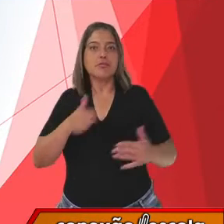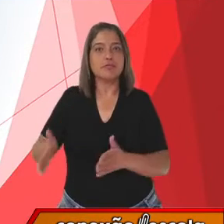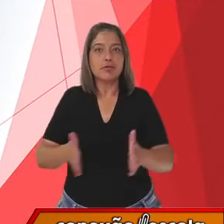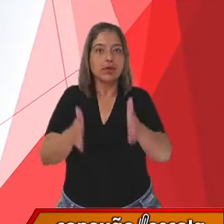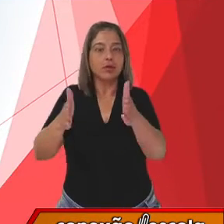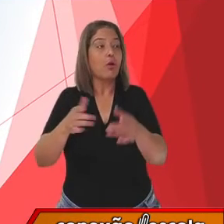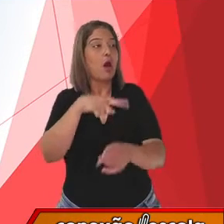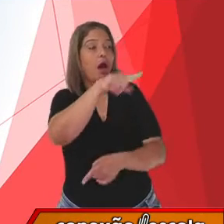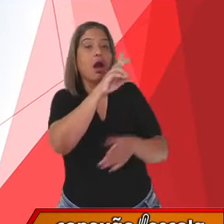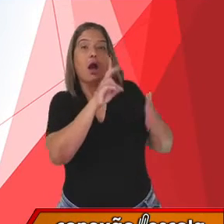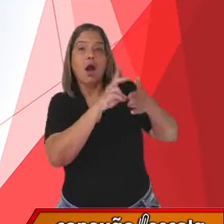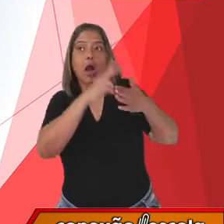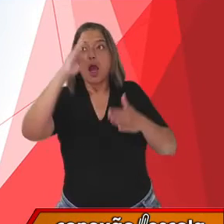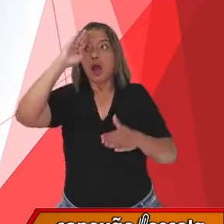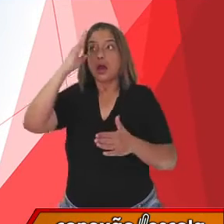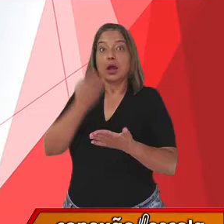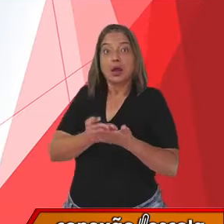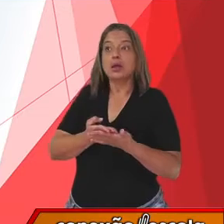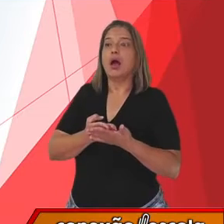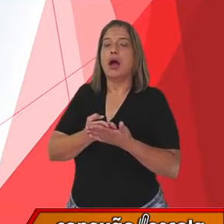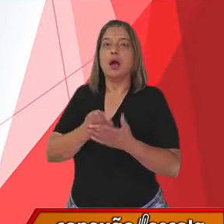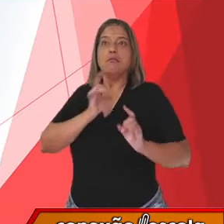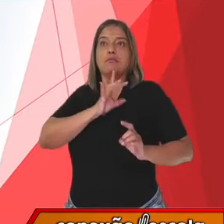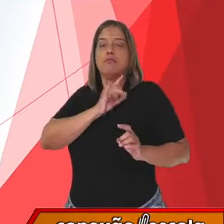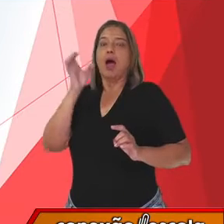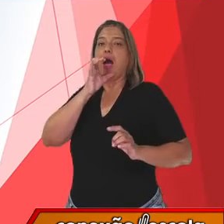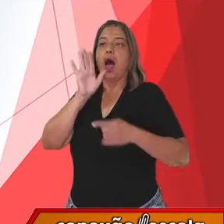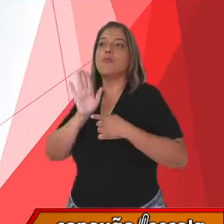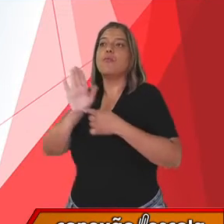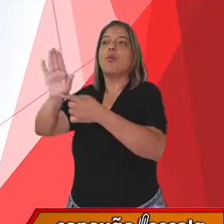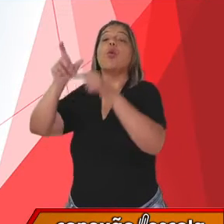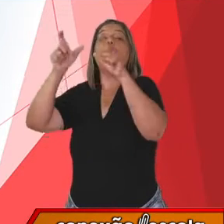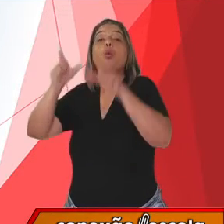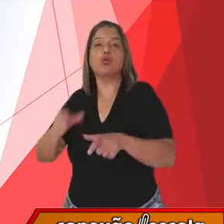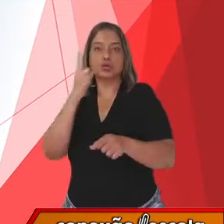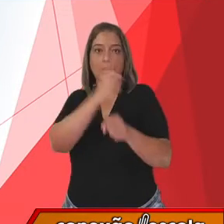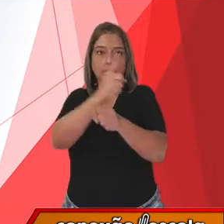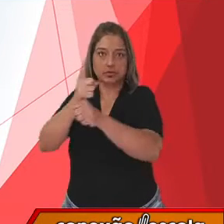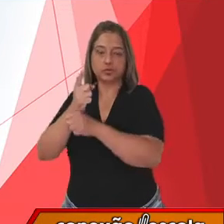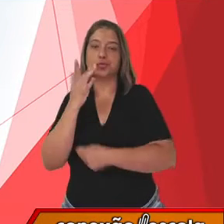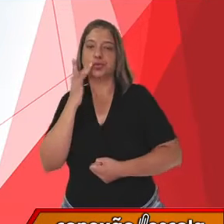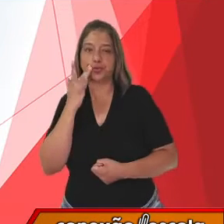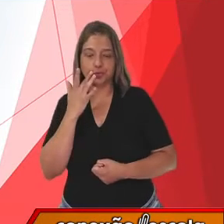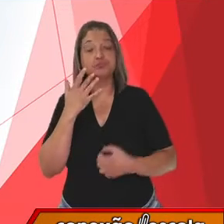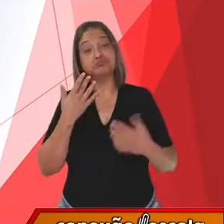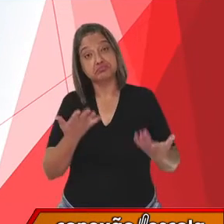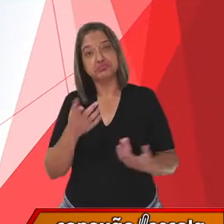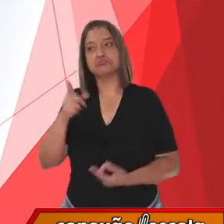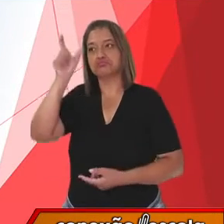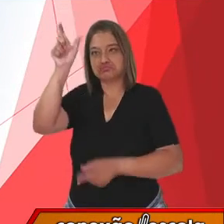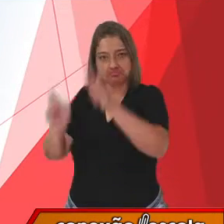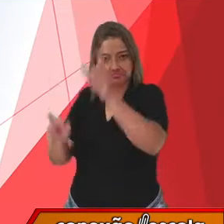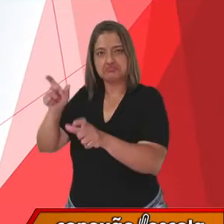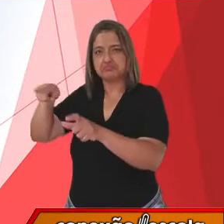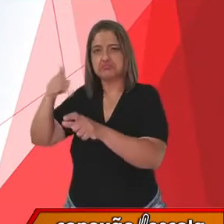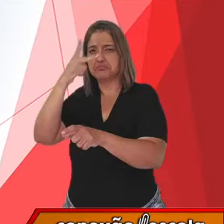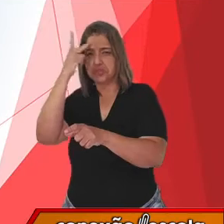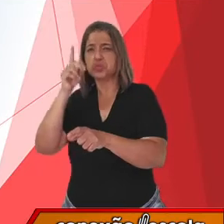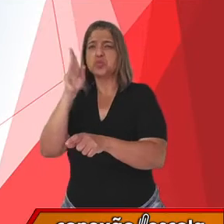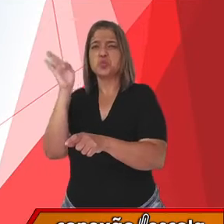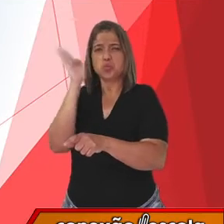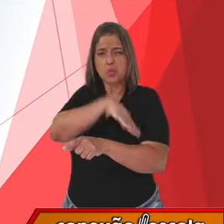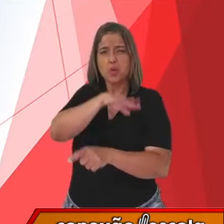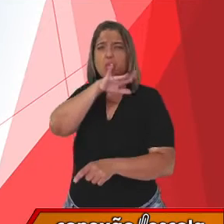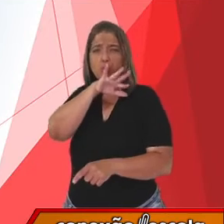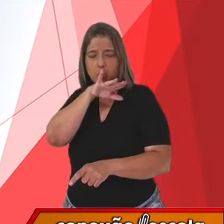Aterrorizados, indicaram o caminho. Podem sim ser considerados vilões quando pensamos na forma em que trataram